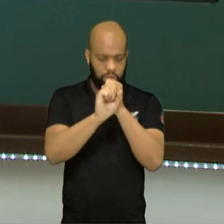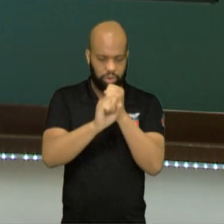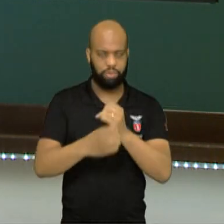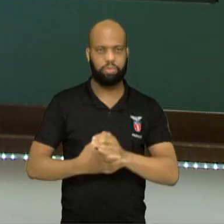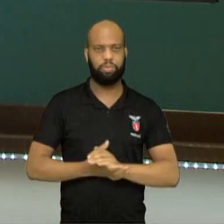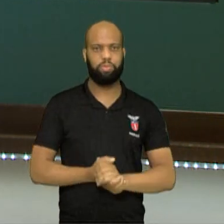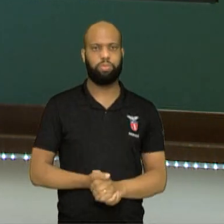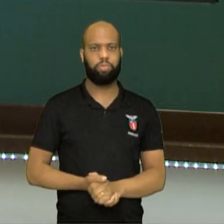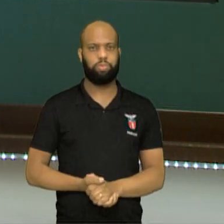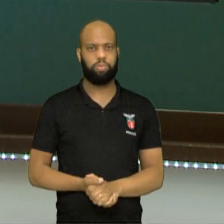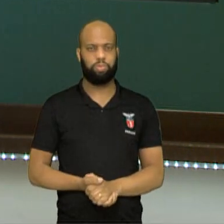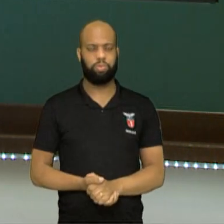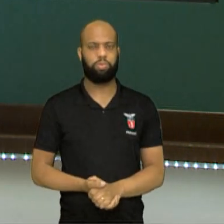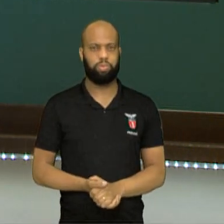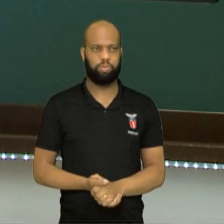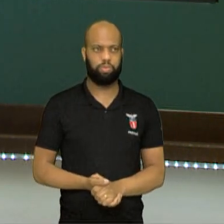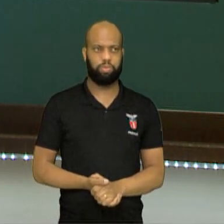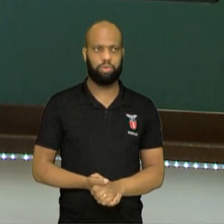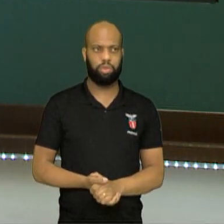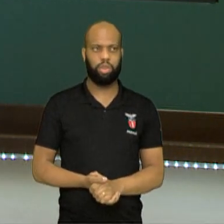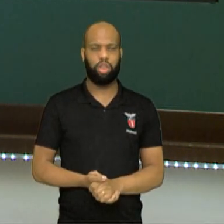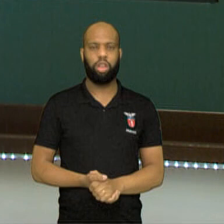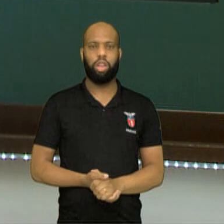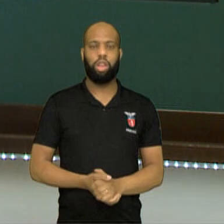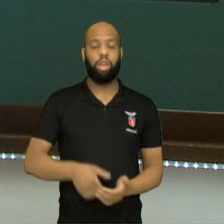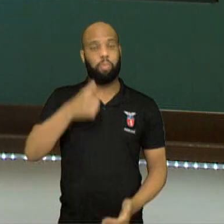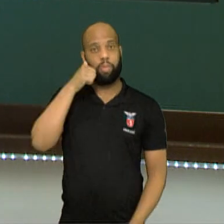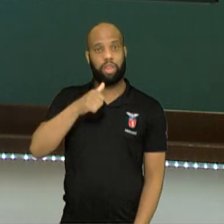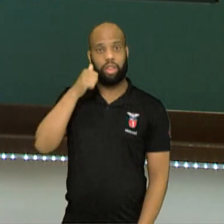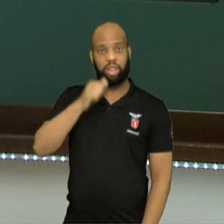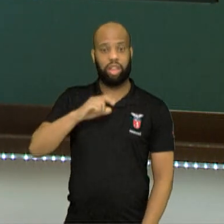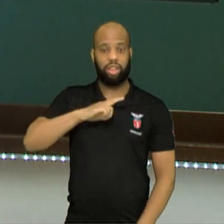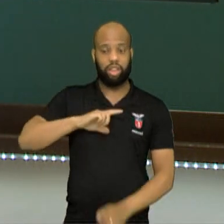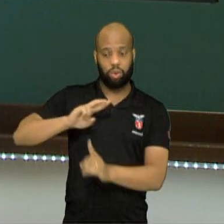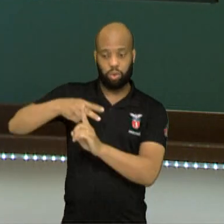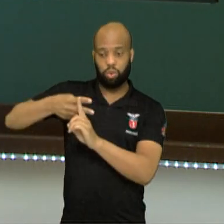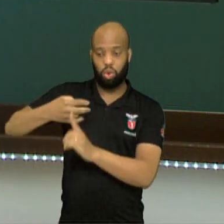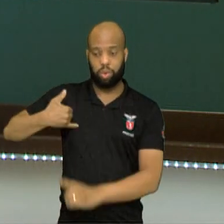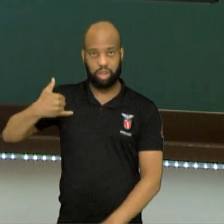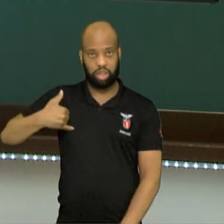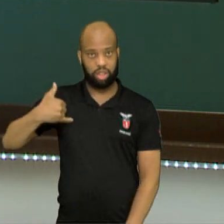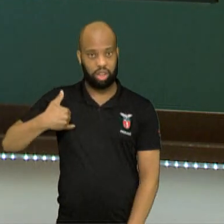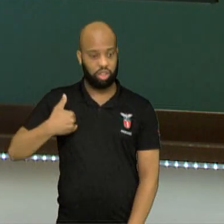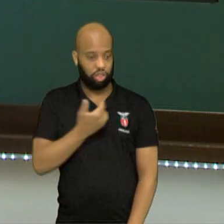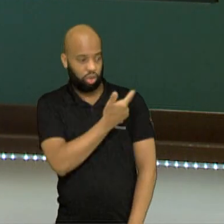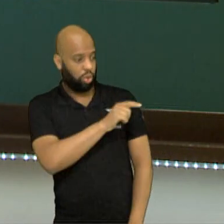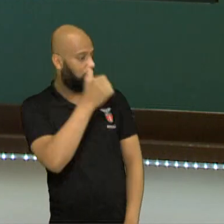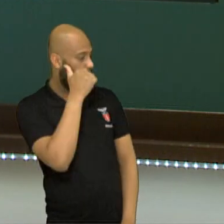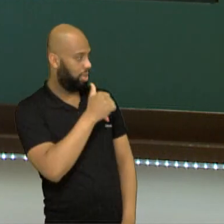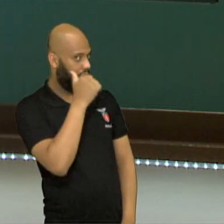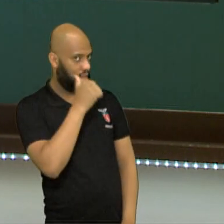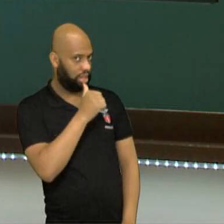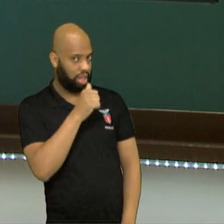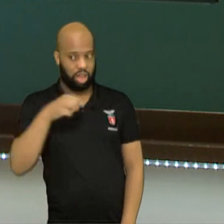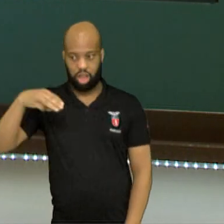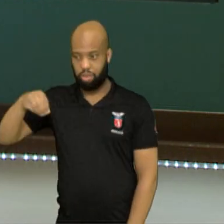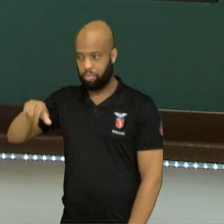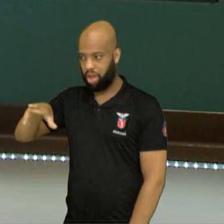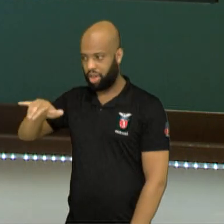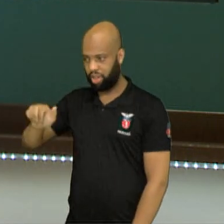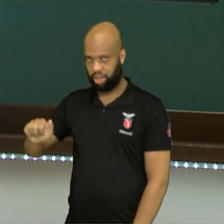nossa equação e resolver, tá? Maria tem o dobro da idade de Lúcia. Não sei a idade de